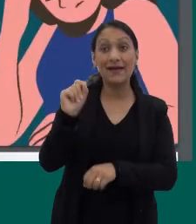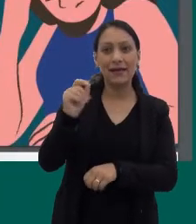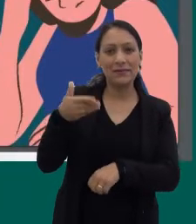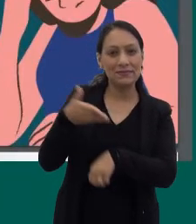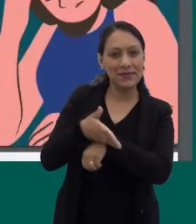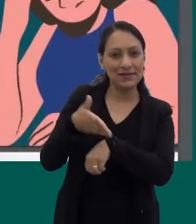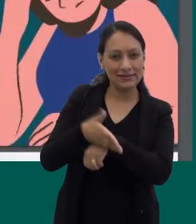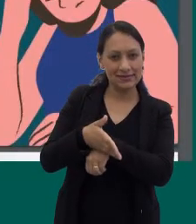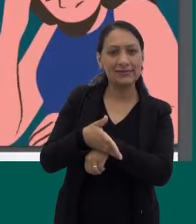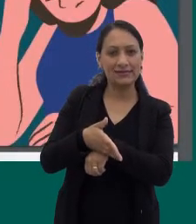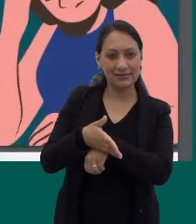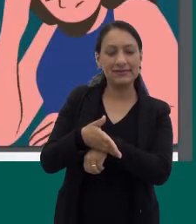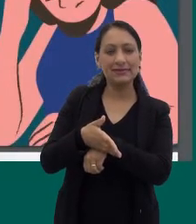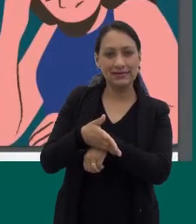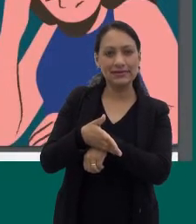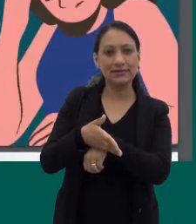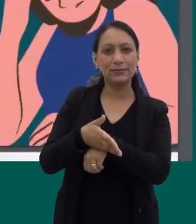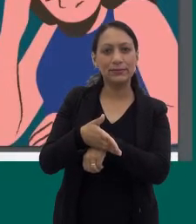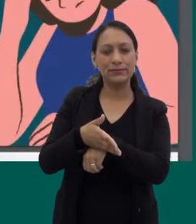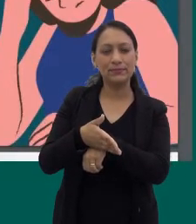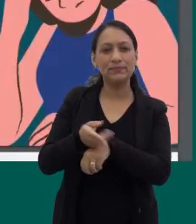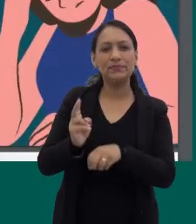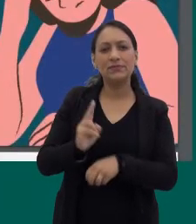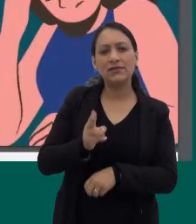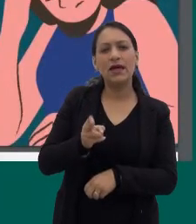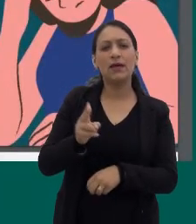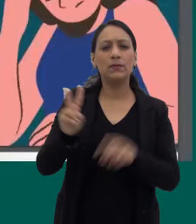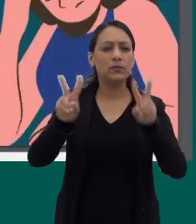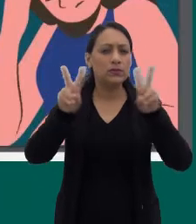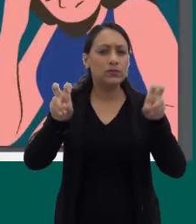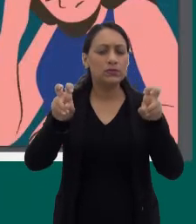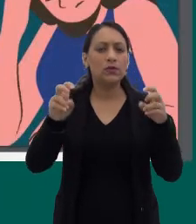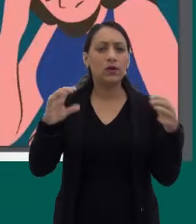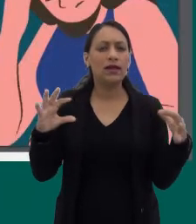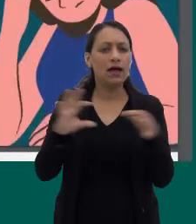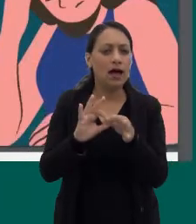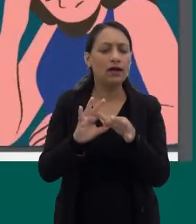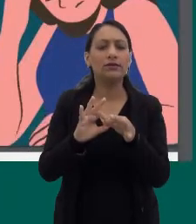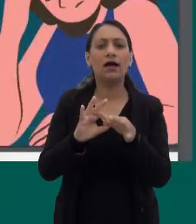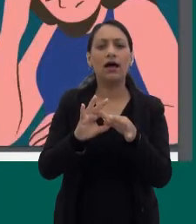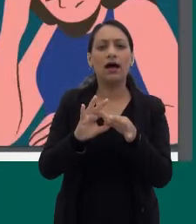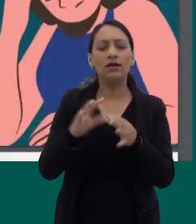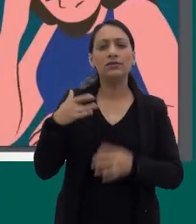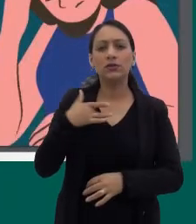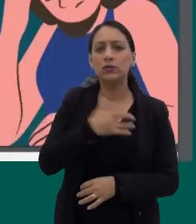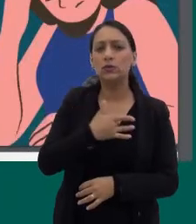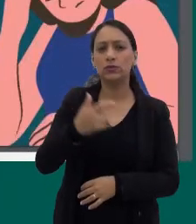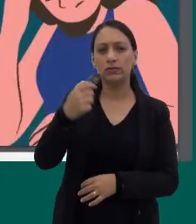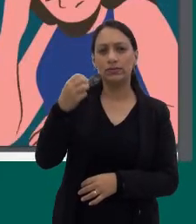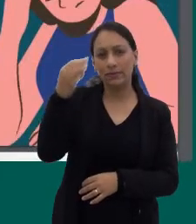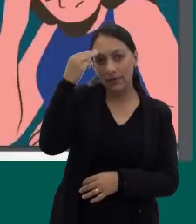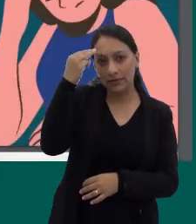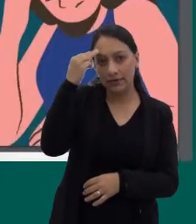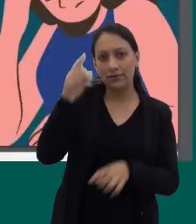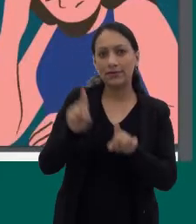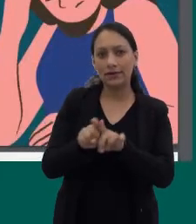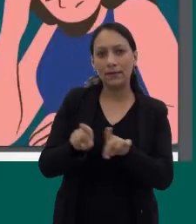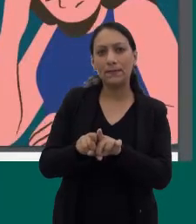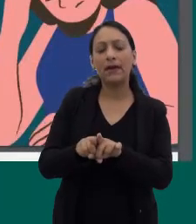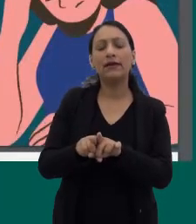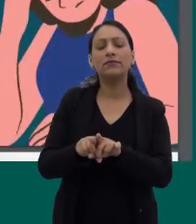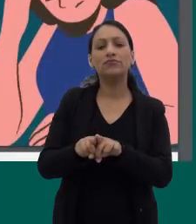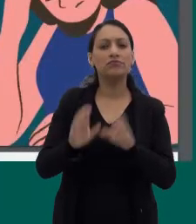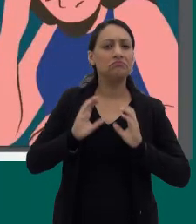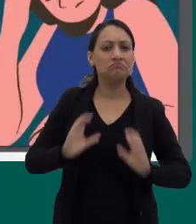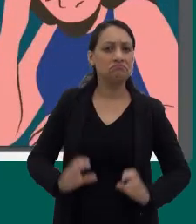nos encontrar, sempre sobre alguma temática ligada à saúde mental e ao comportamento.